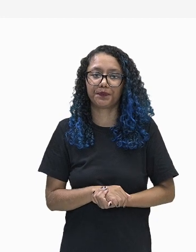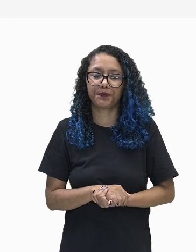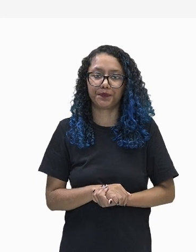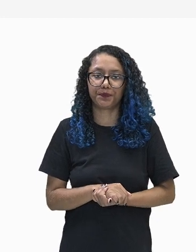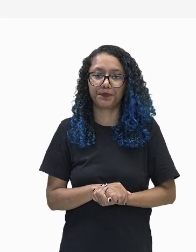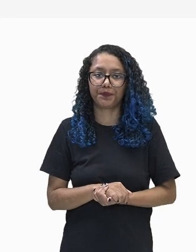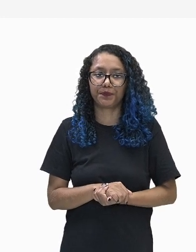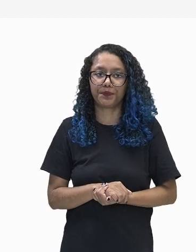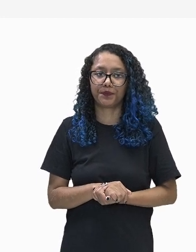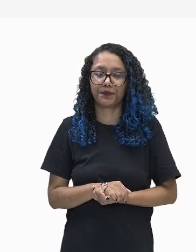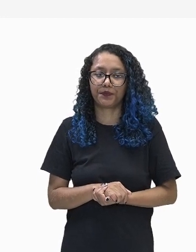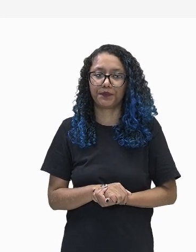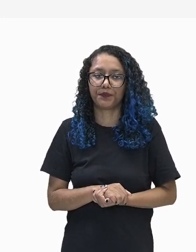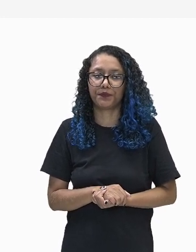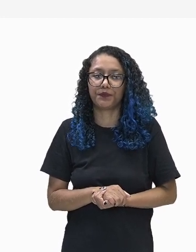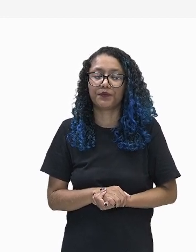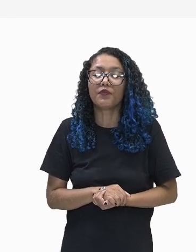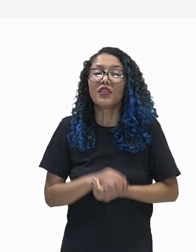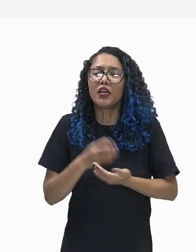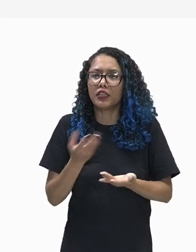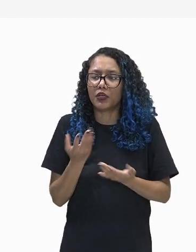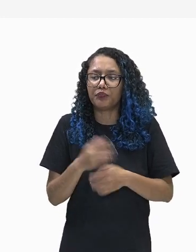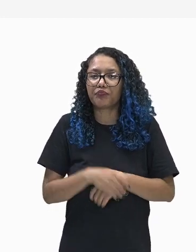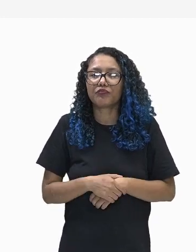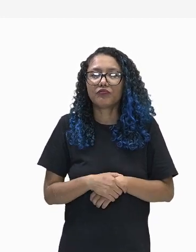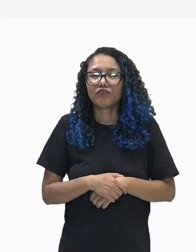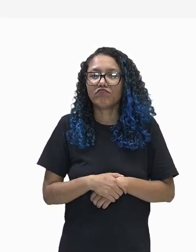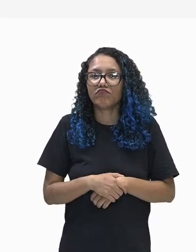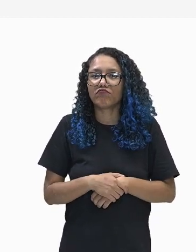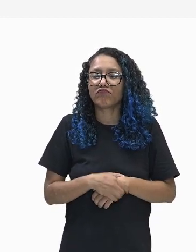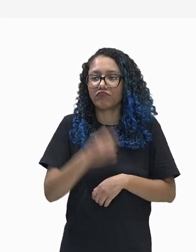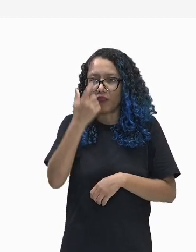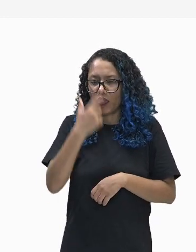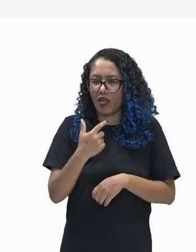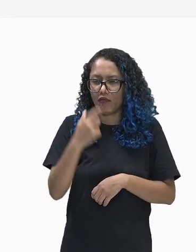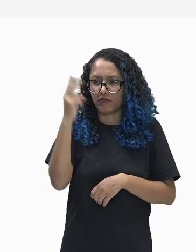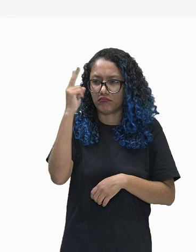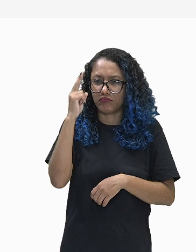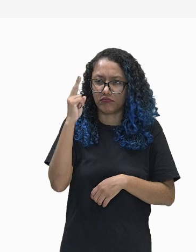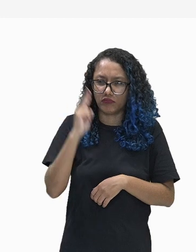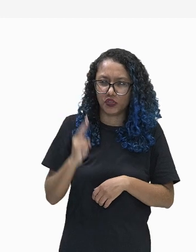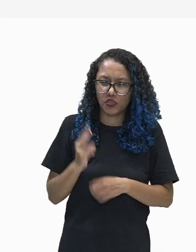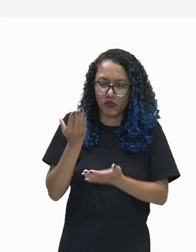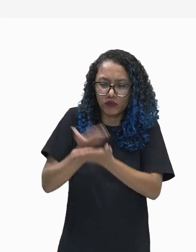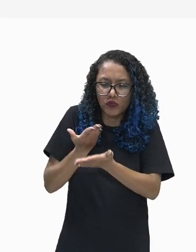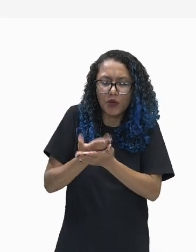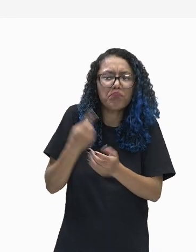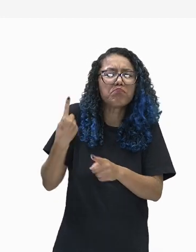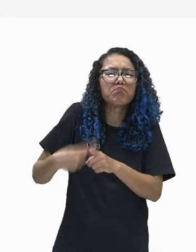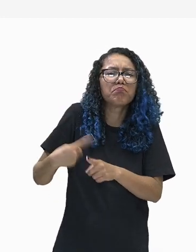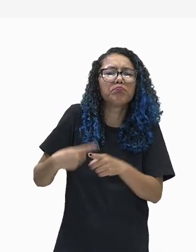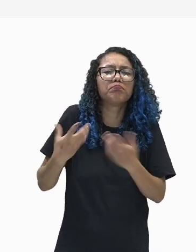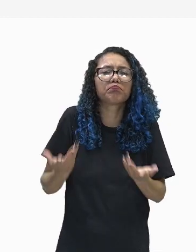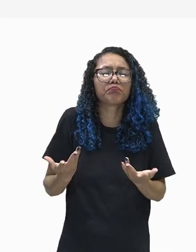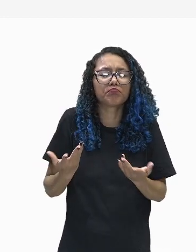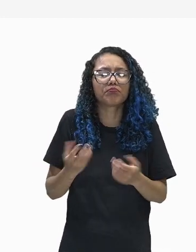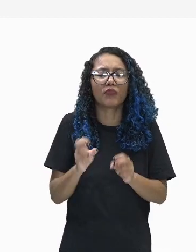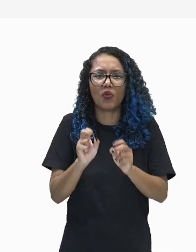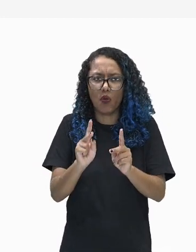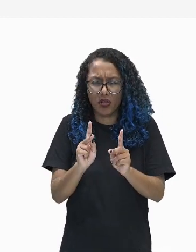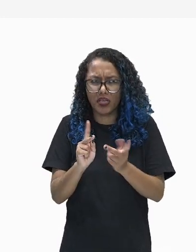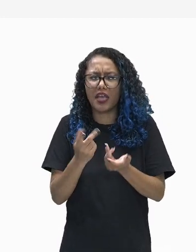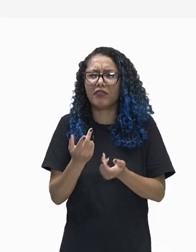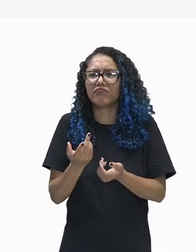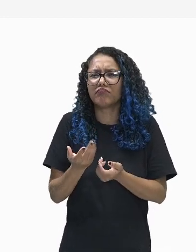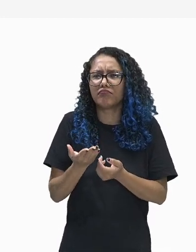afinal de contas, professor, por que eu tenho que estudar história? Já que é uma disciplina que estuda o passado e o passado já